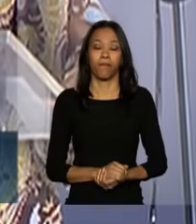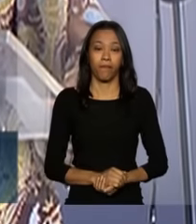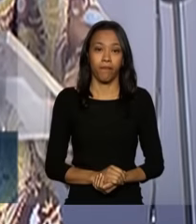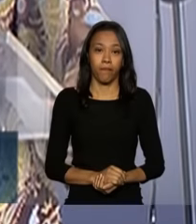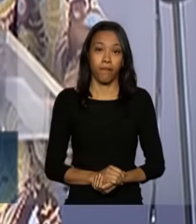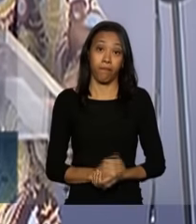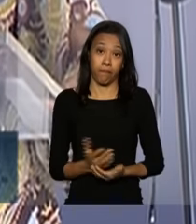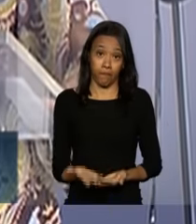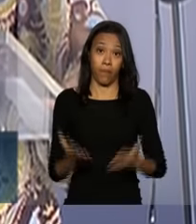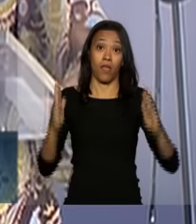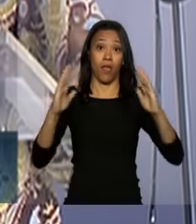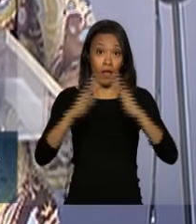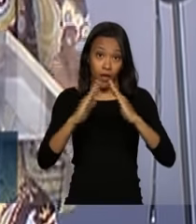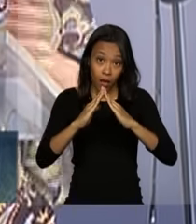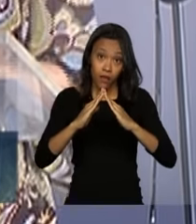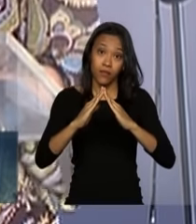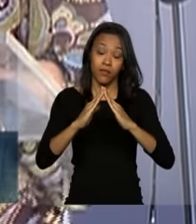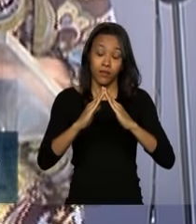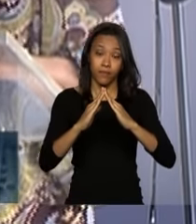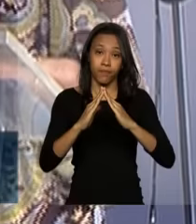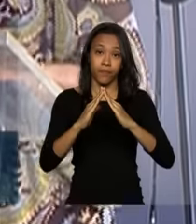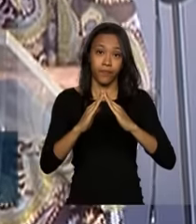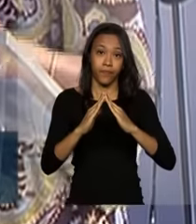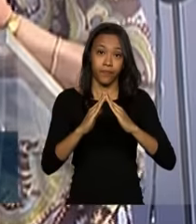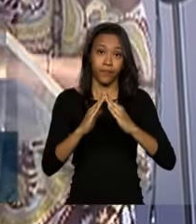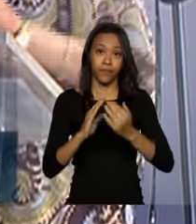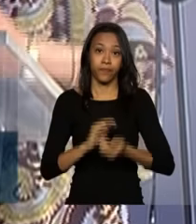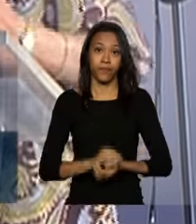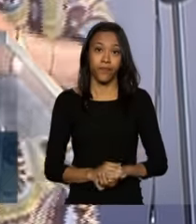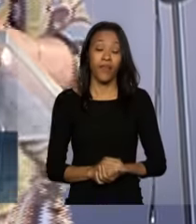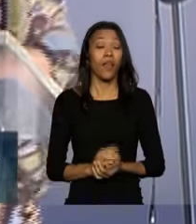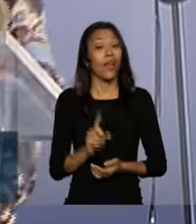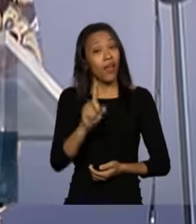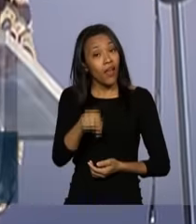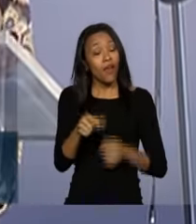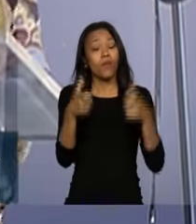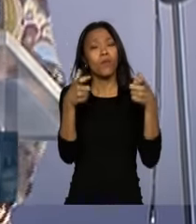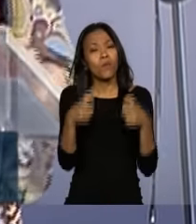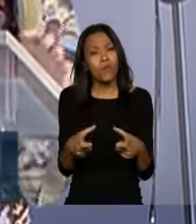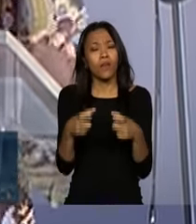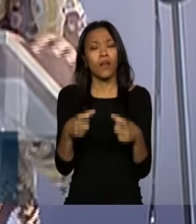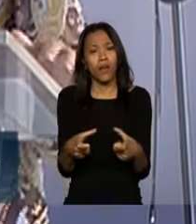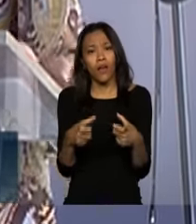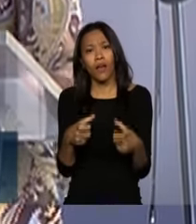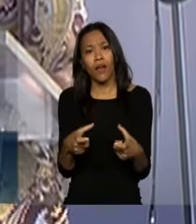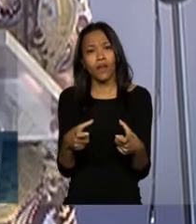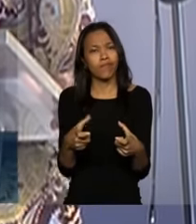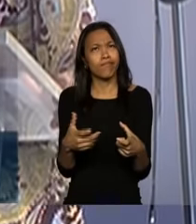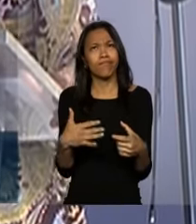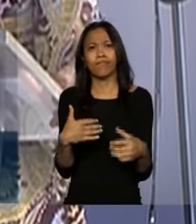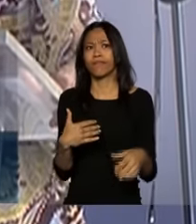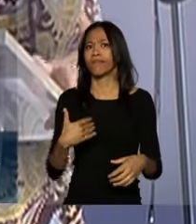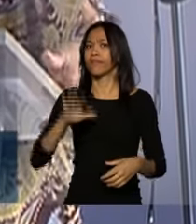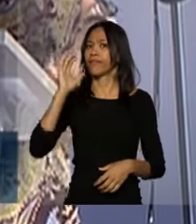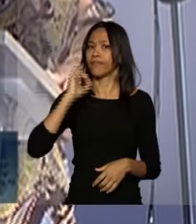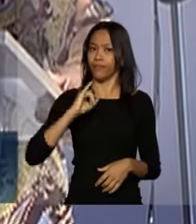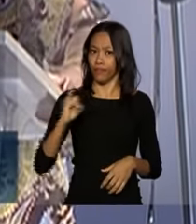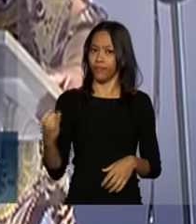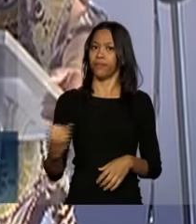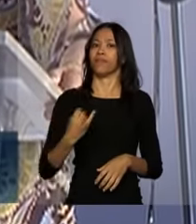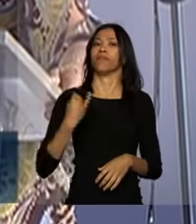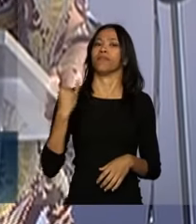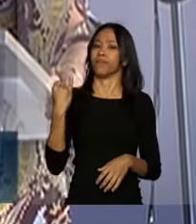A casa, ela é o lugar mais importante, porque é